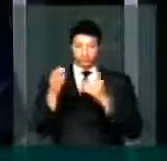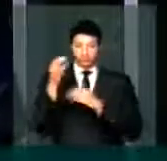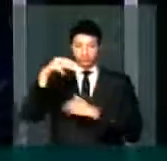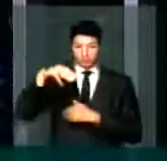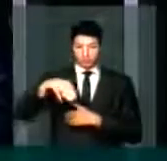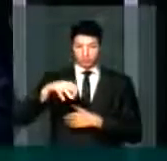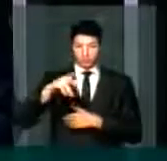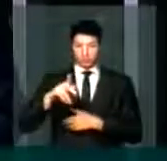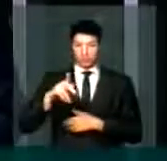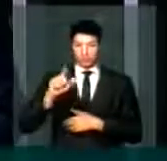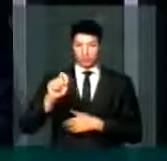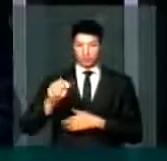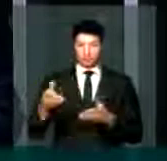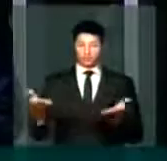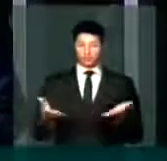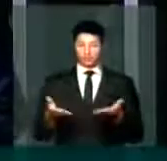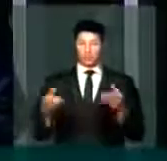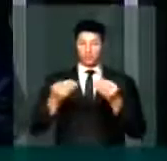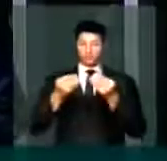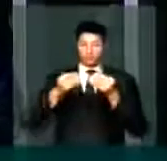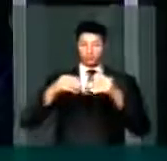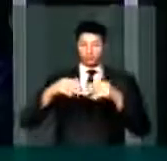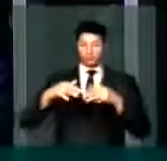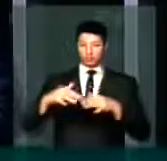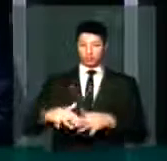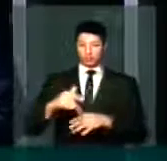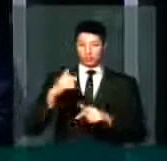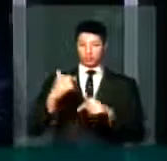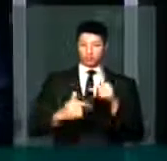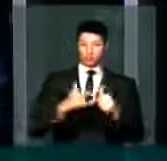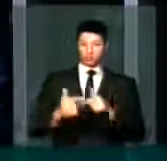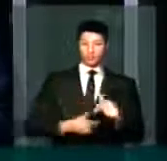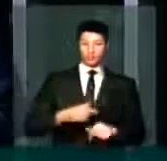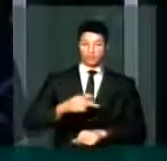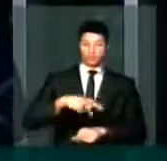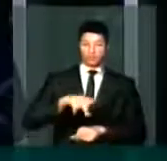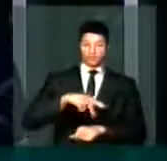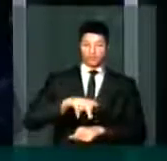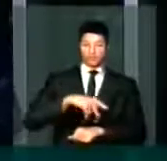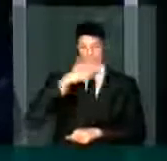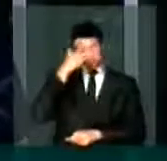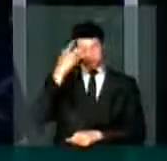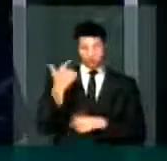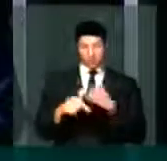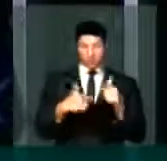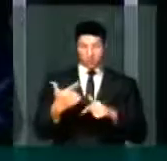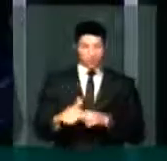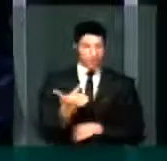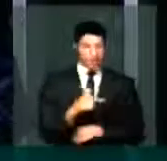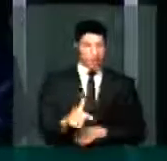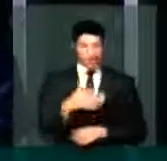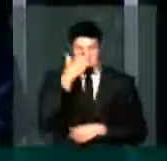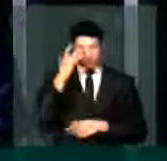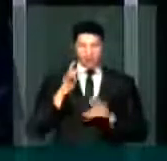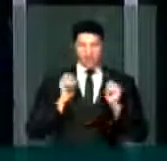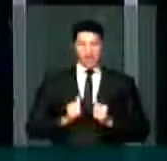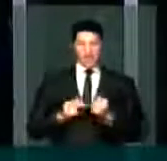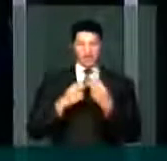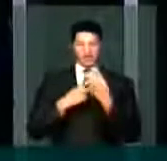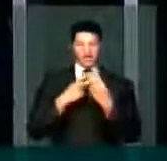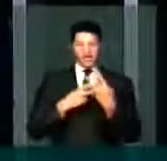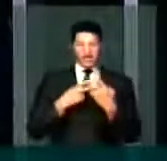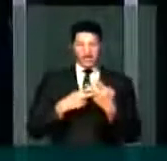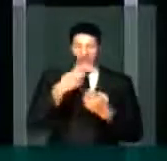medidas provisórias que hoje prejudicam os trabalhadores do país, os desempregados, os pensionistas, as